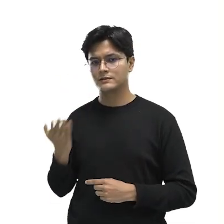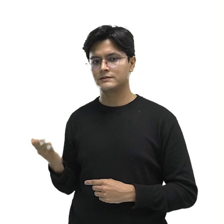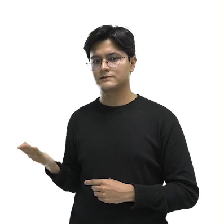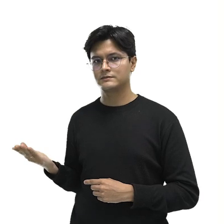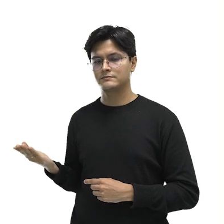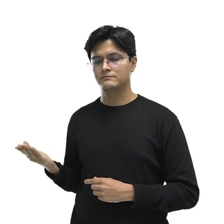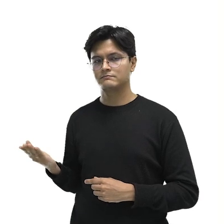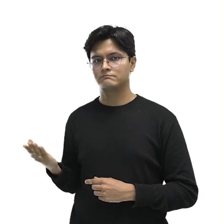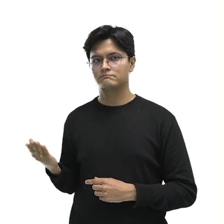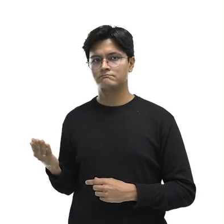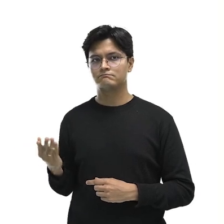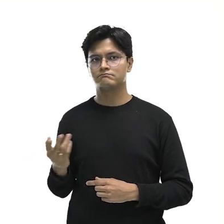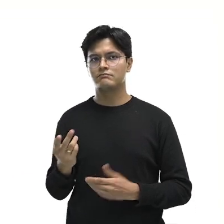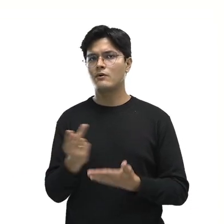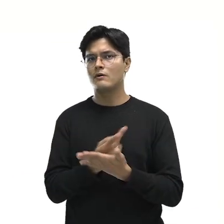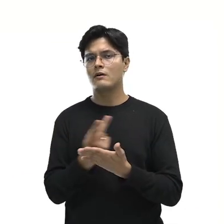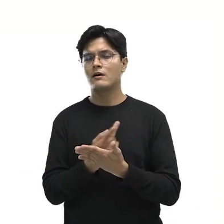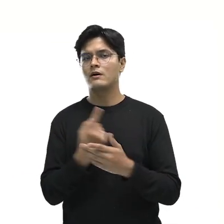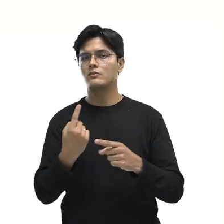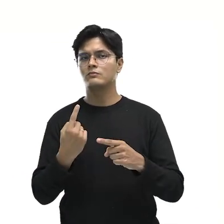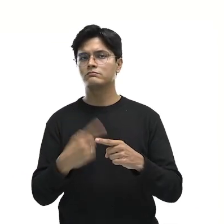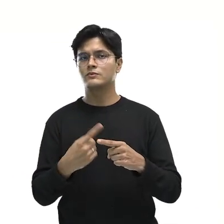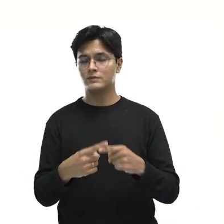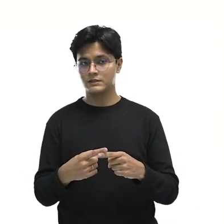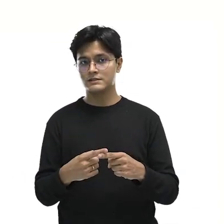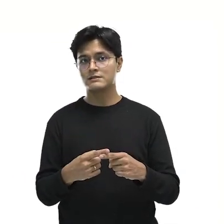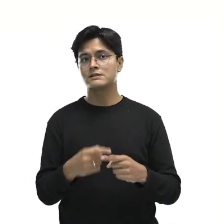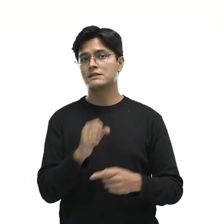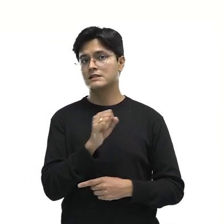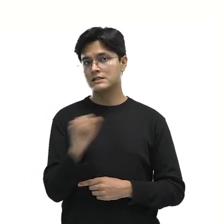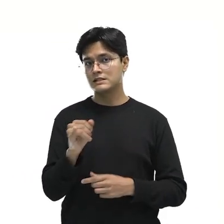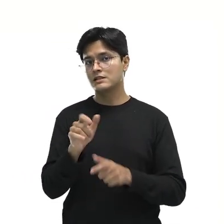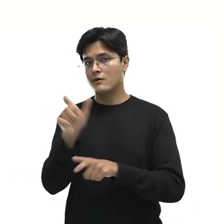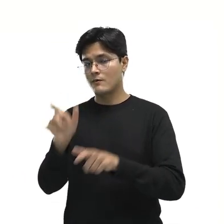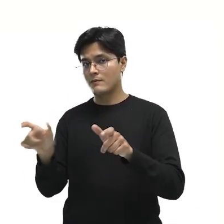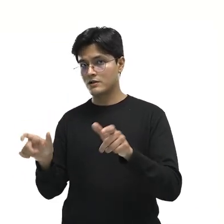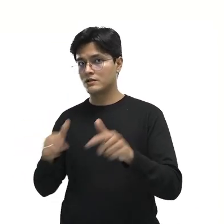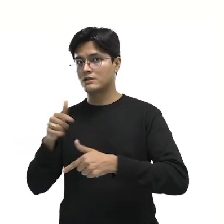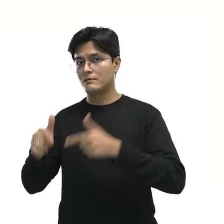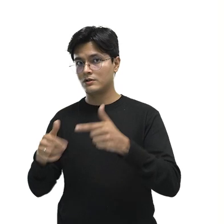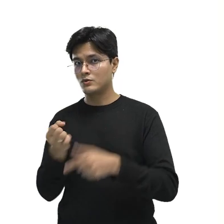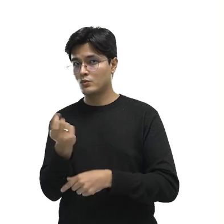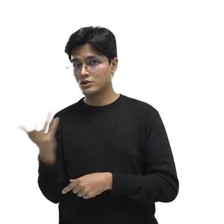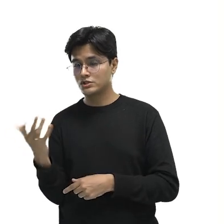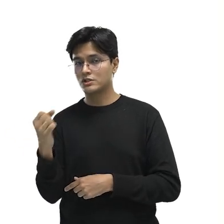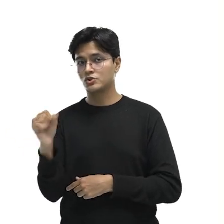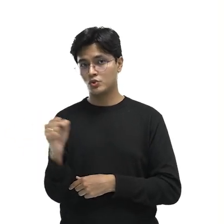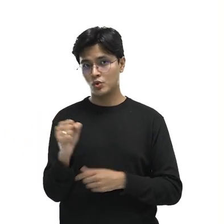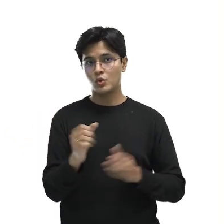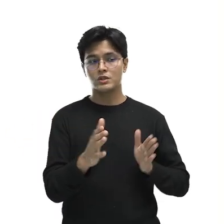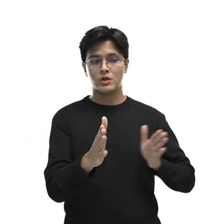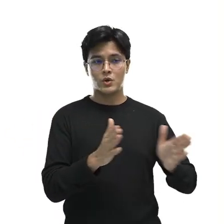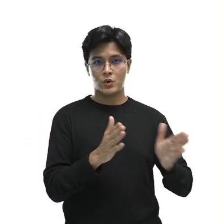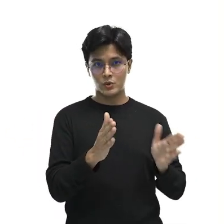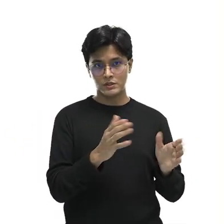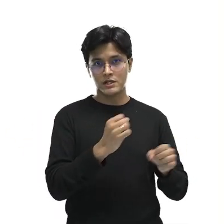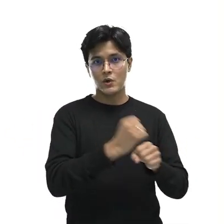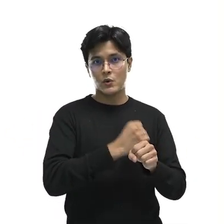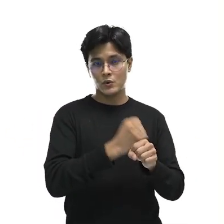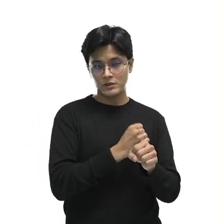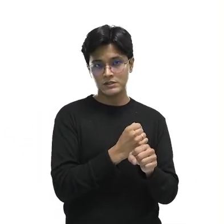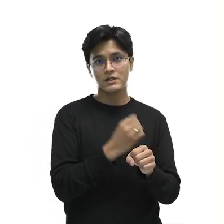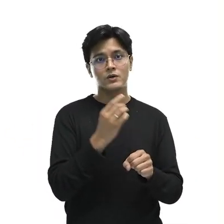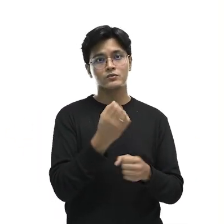Por que está errado, professor? Ora, se 8 trabalhadores fizeram a casa em 12 dias, como é que pode 16 fazer